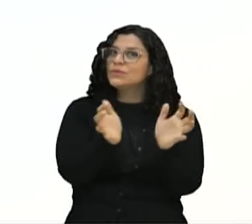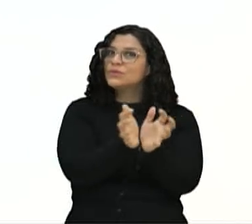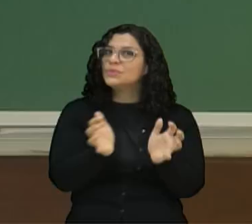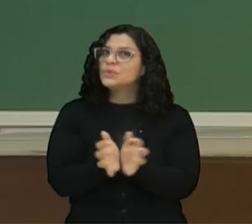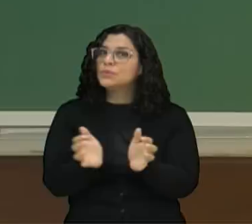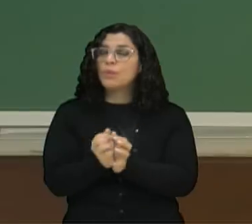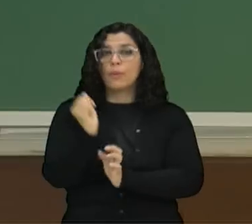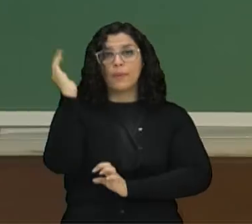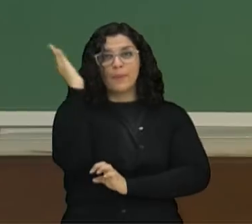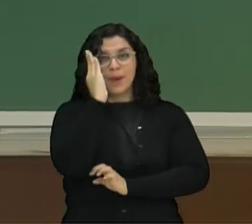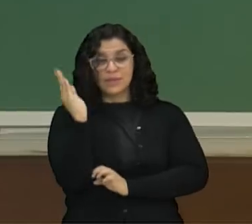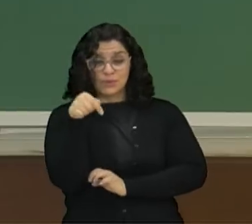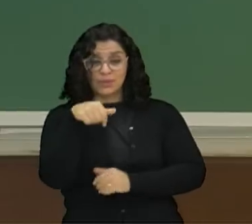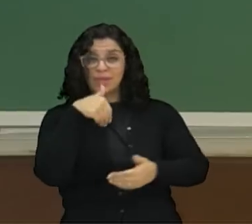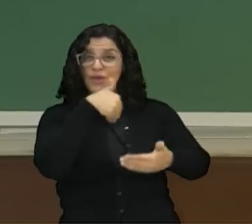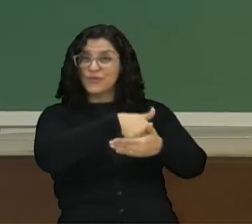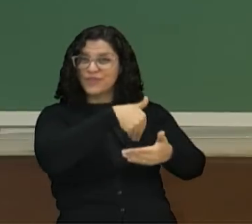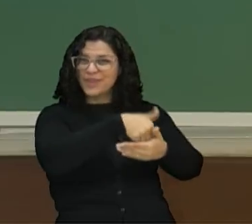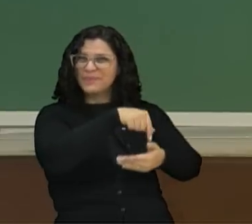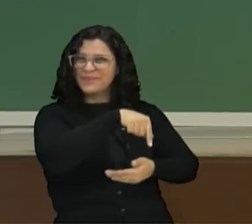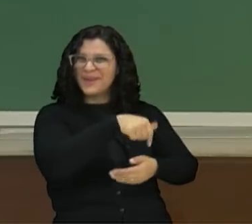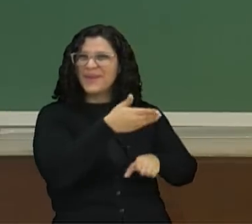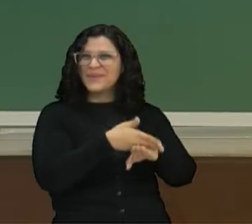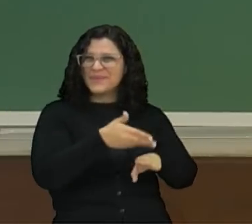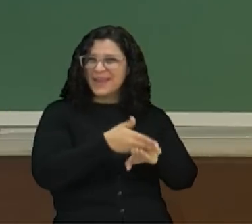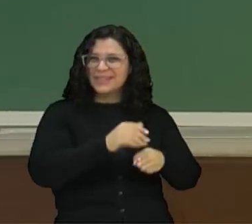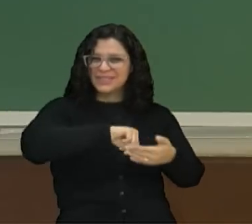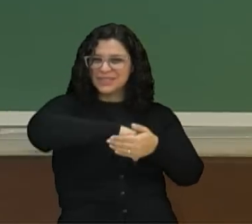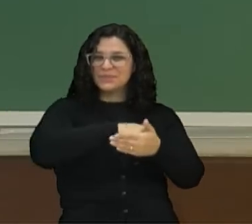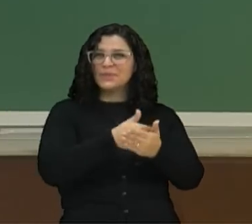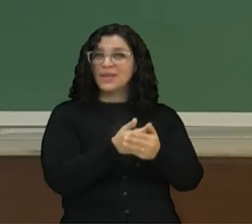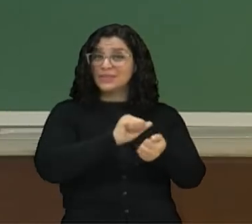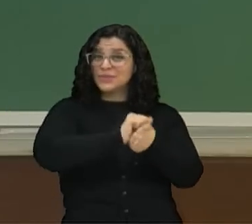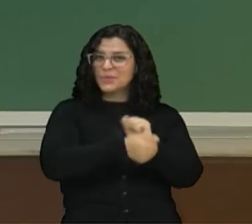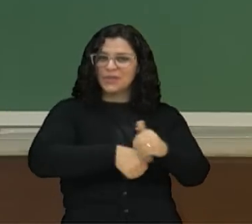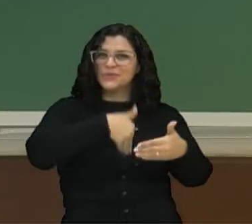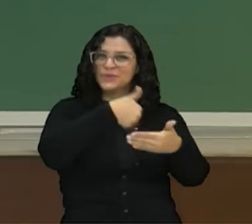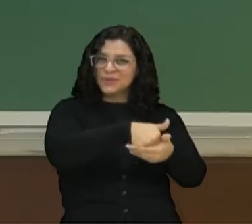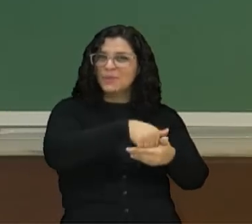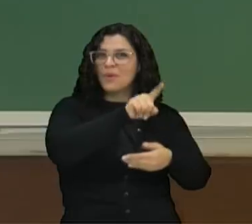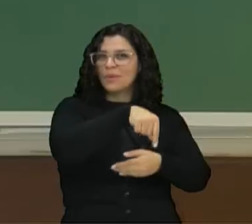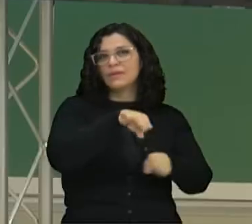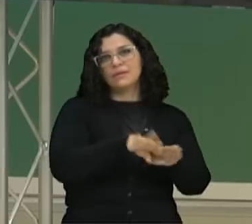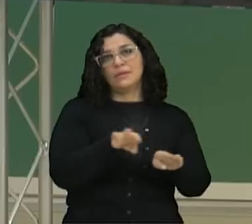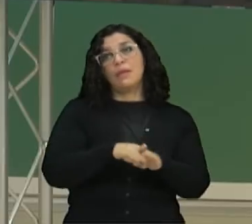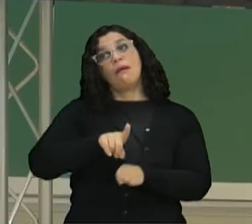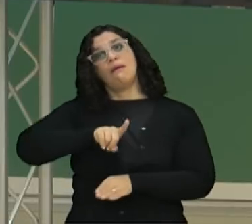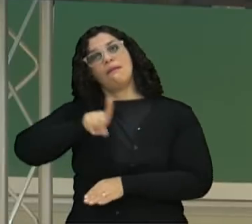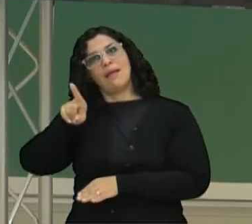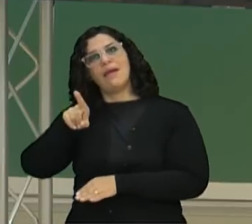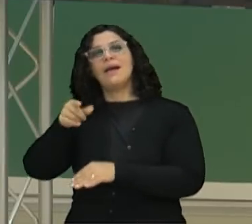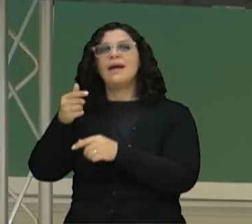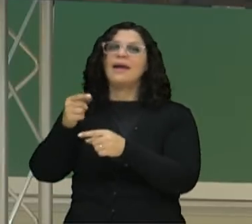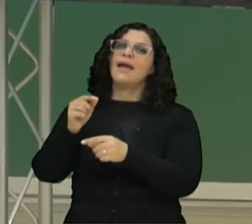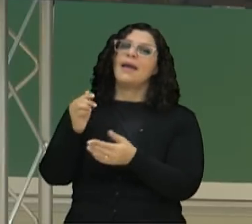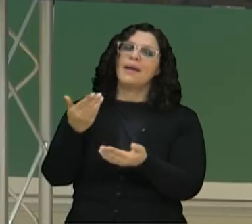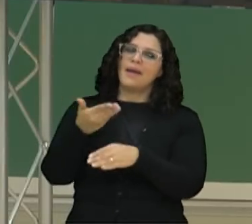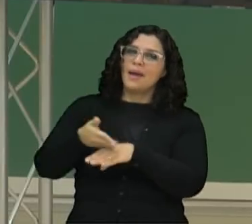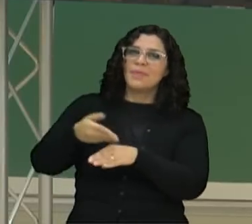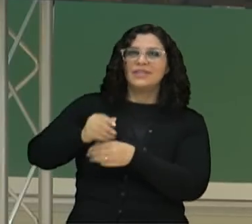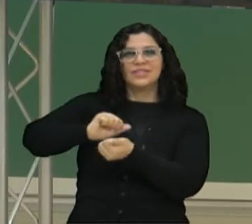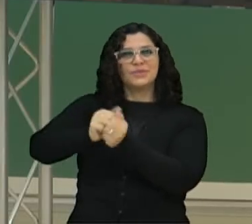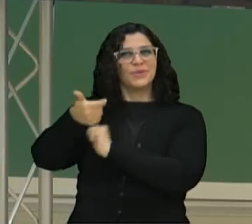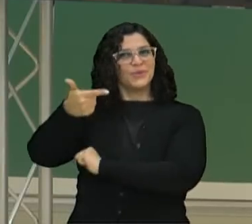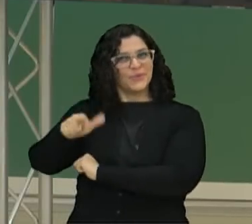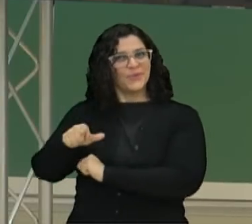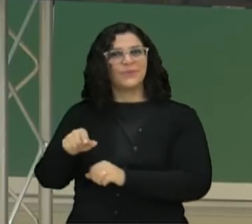como o Brasil é o país do futebol, que a maioria das pessoas pratica, né? Então, aqui também. Então,